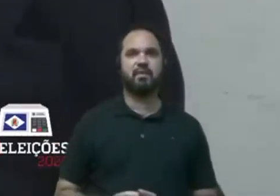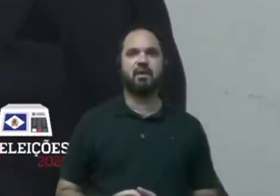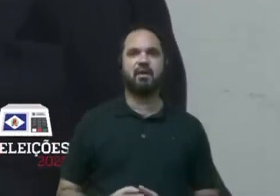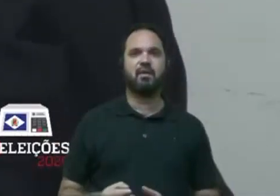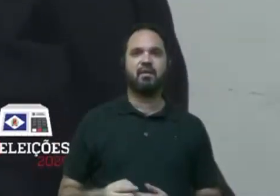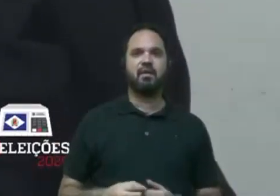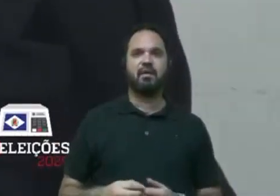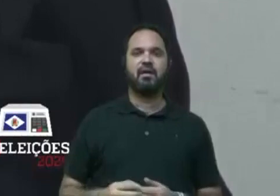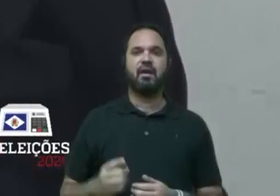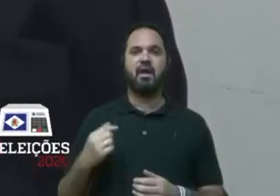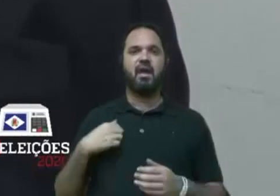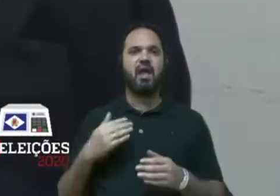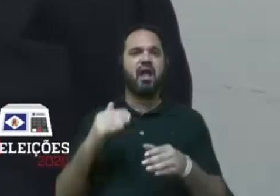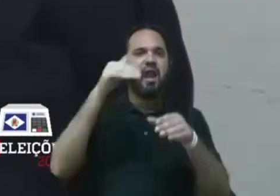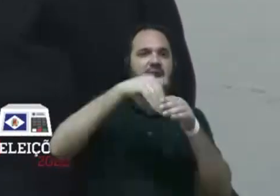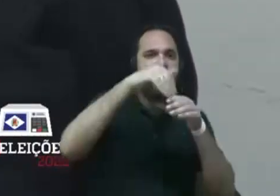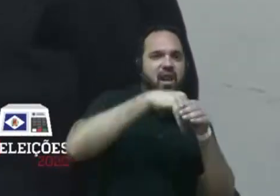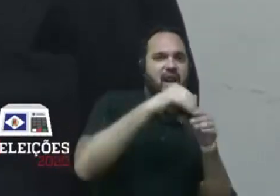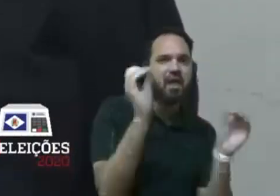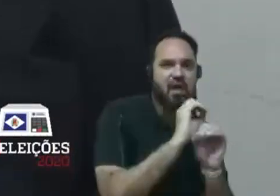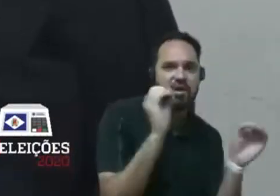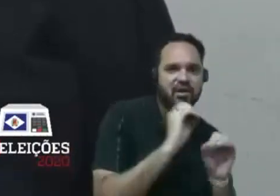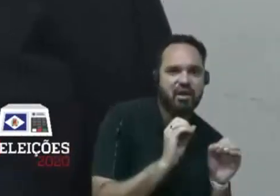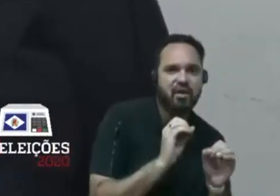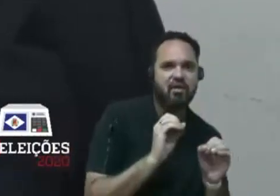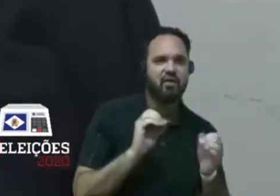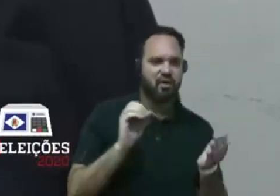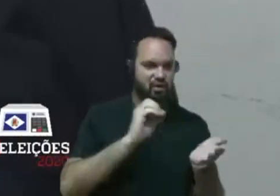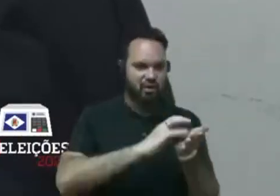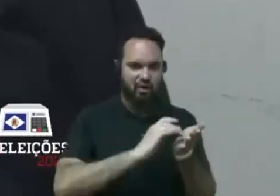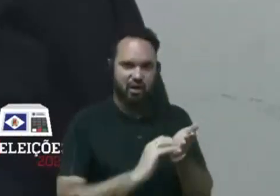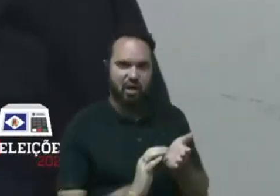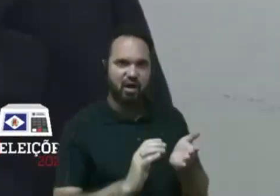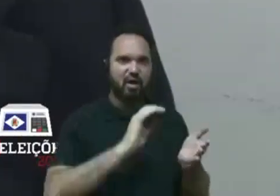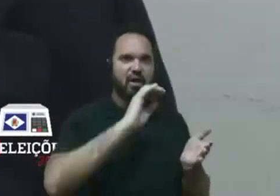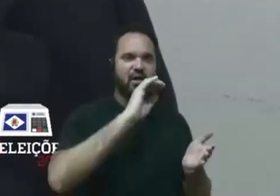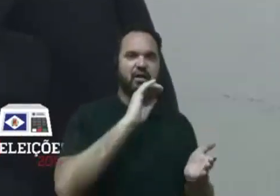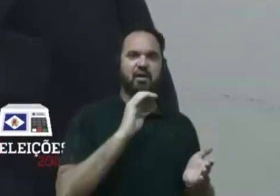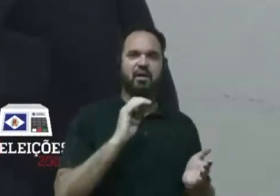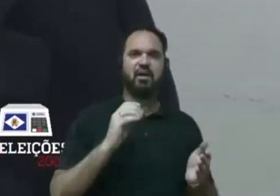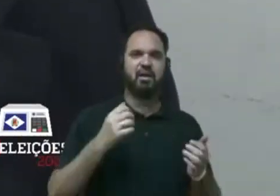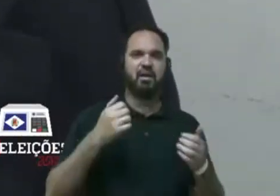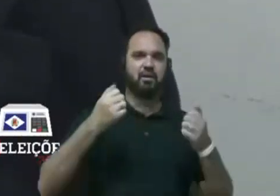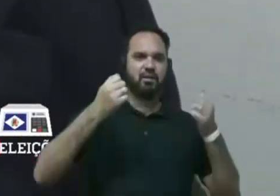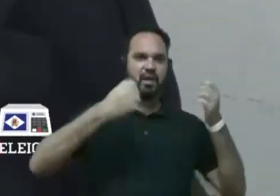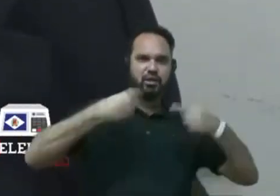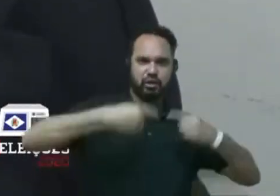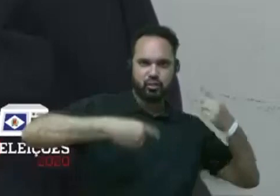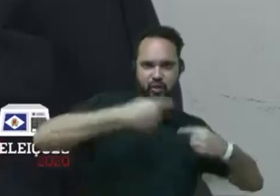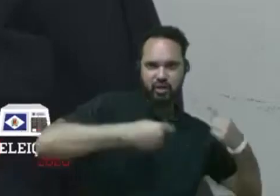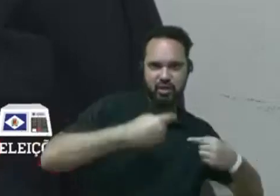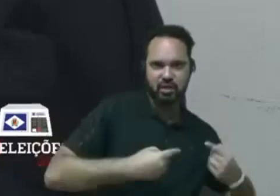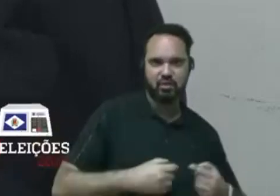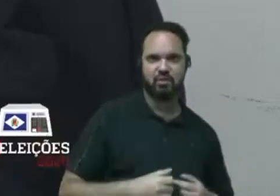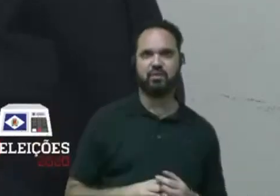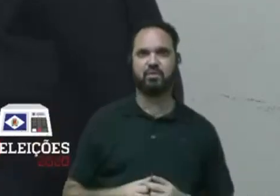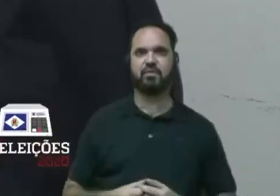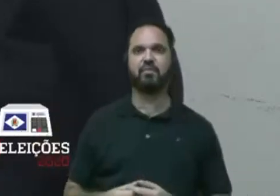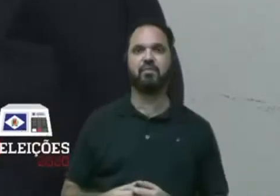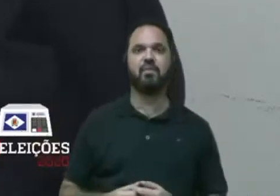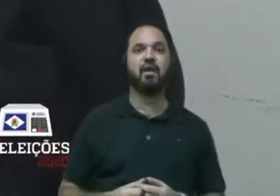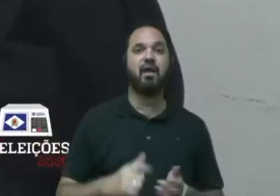inelegível é aquele que não está na urna não tá com correndo a